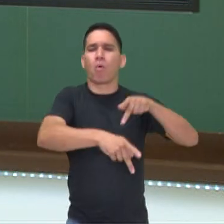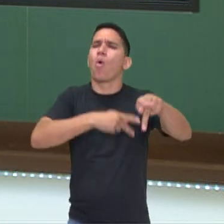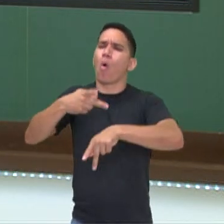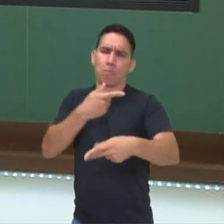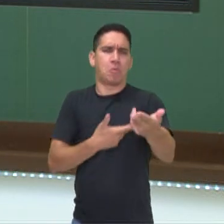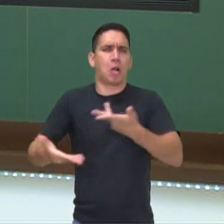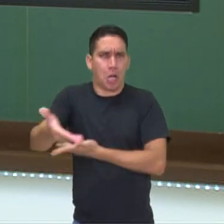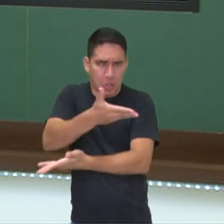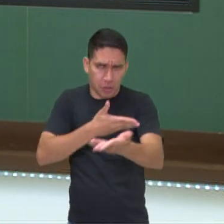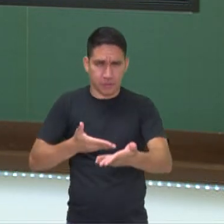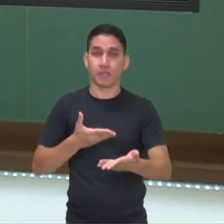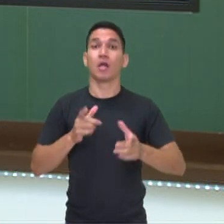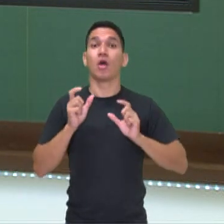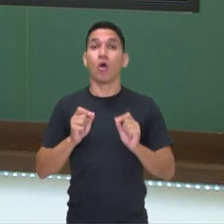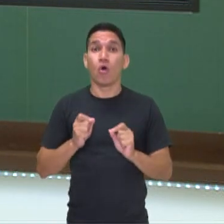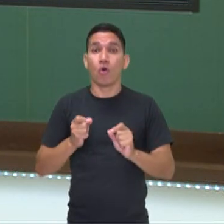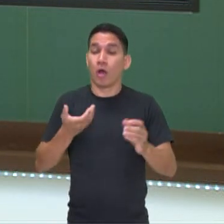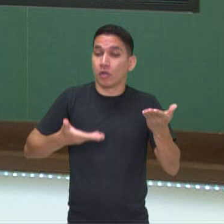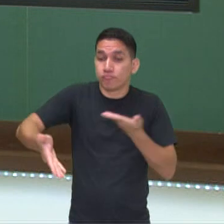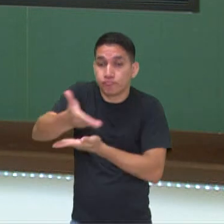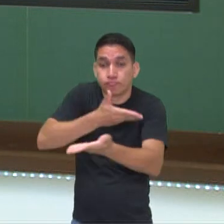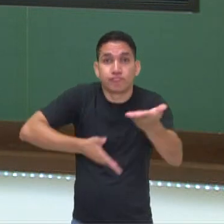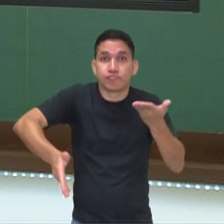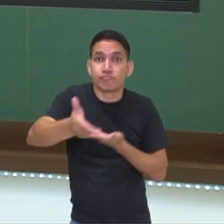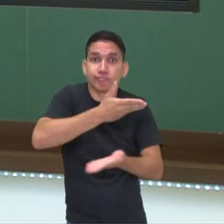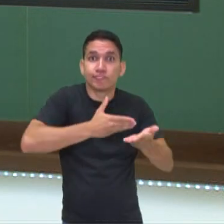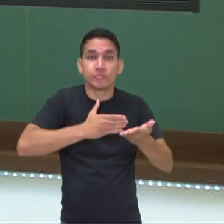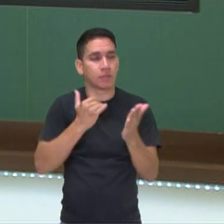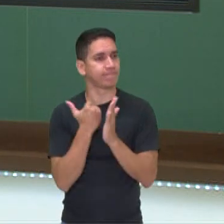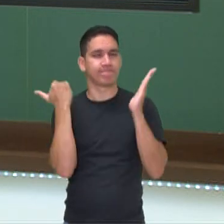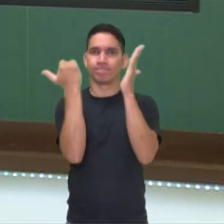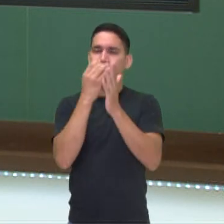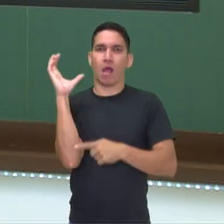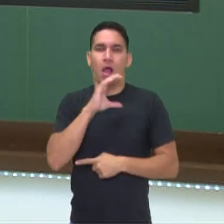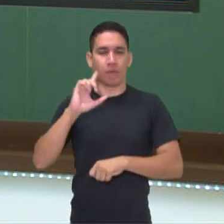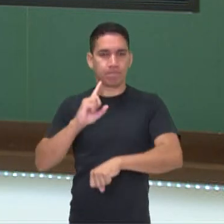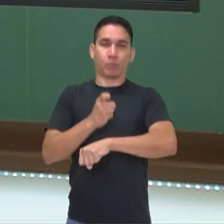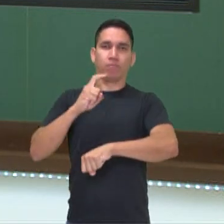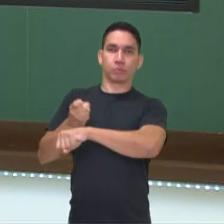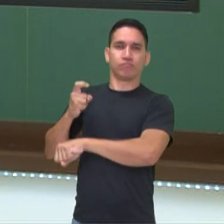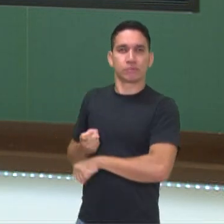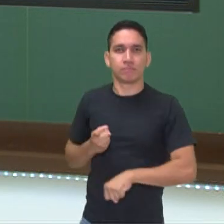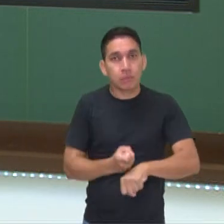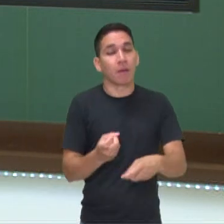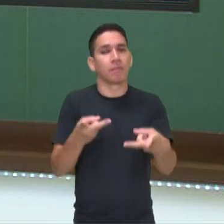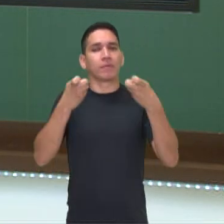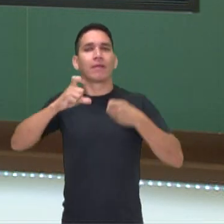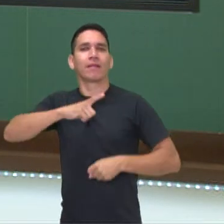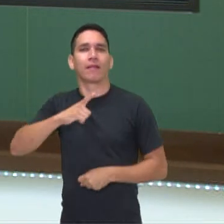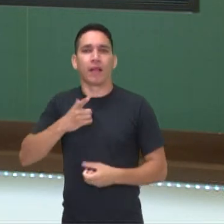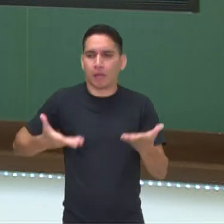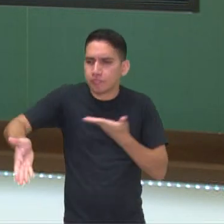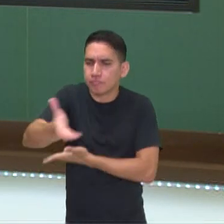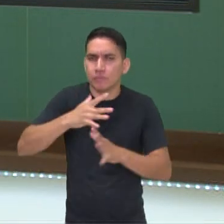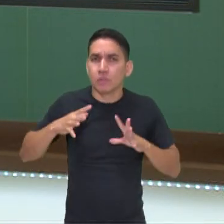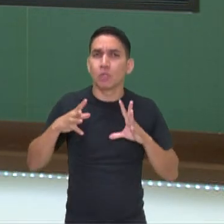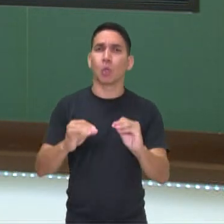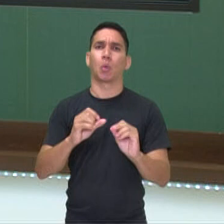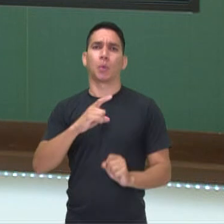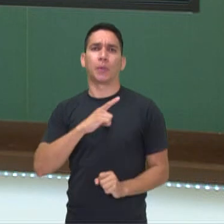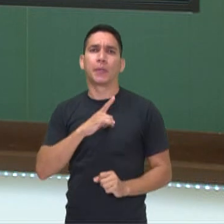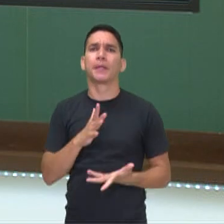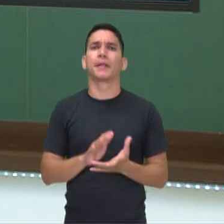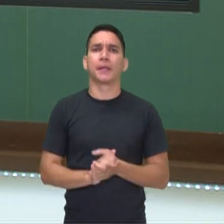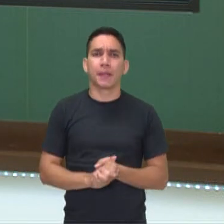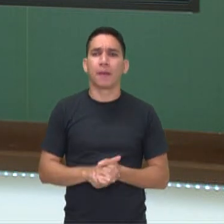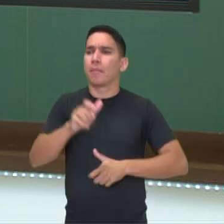os fluxos eles ocorrem de forma muito intensa, muito rápida. Nós vamos perceber a circulação monetária, nós vamos perceber